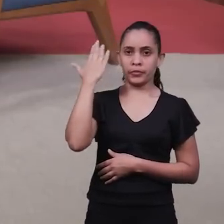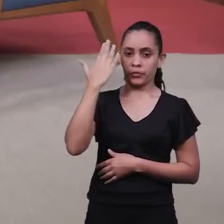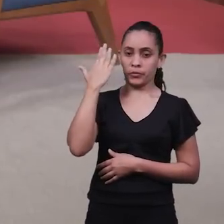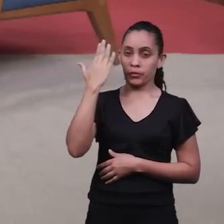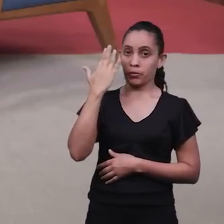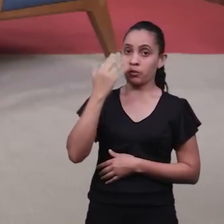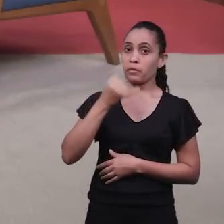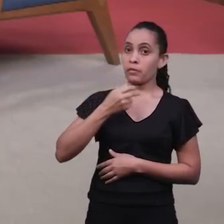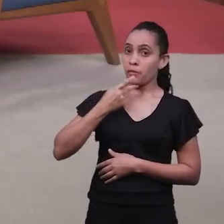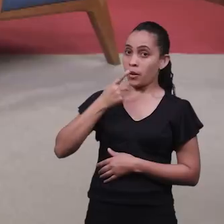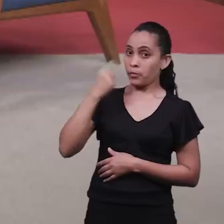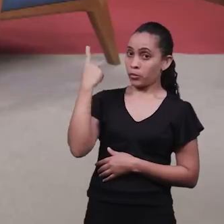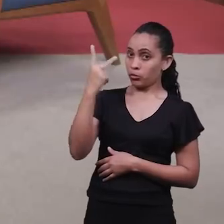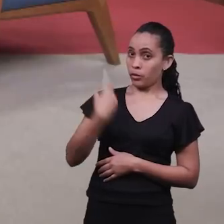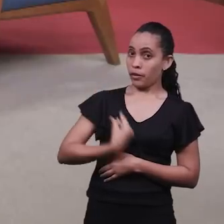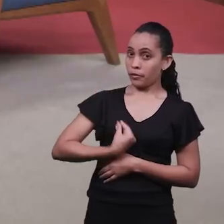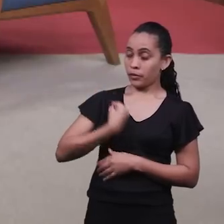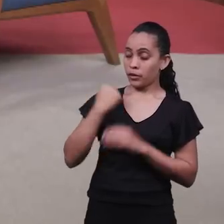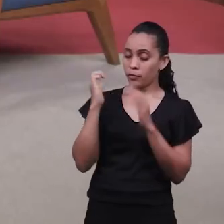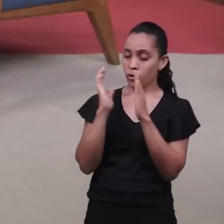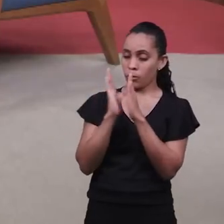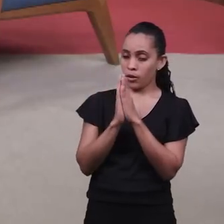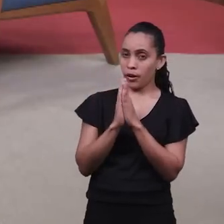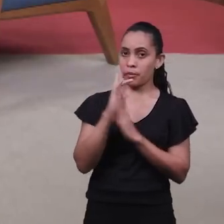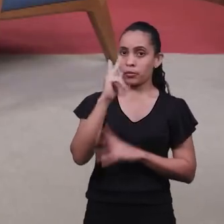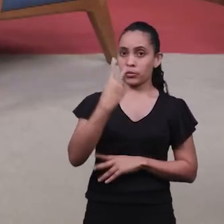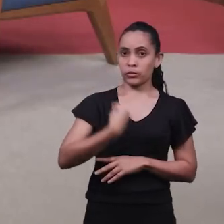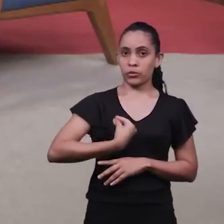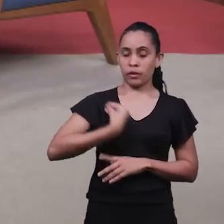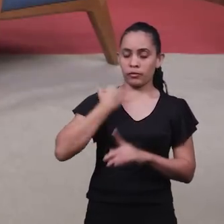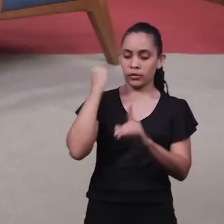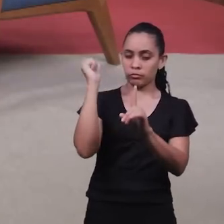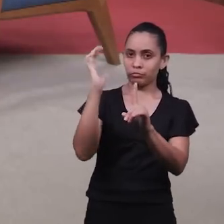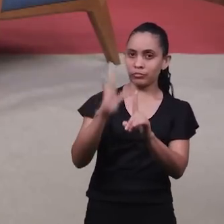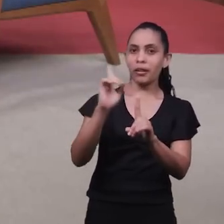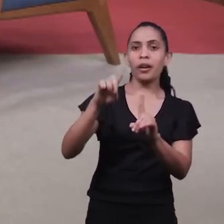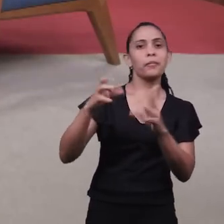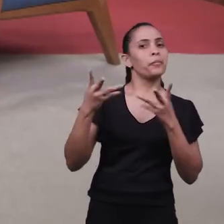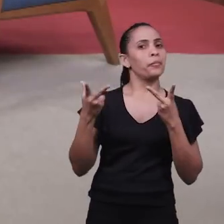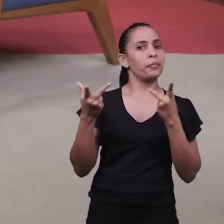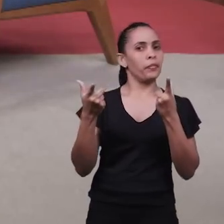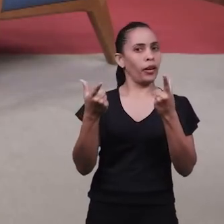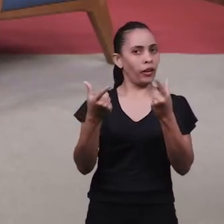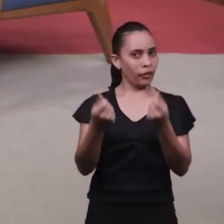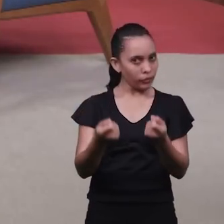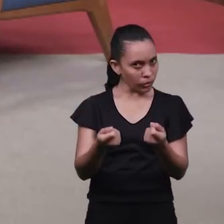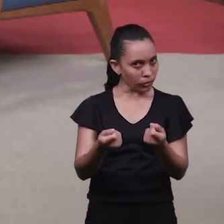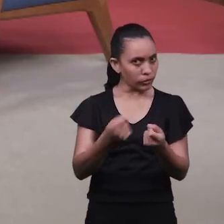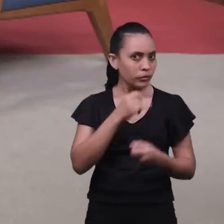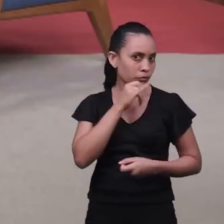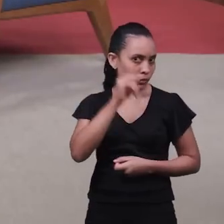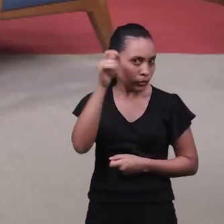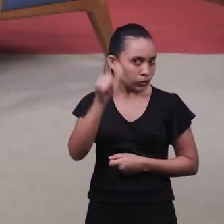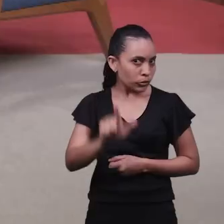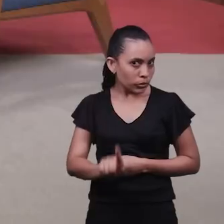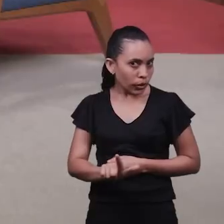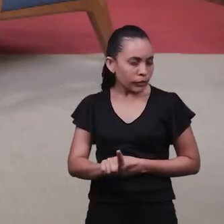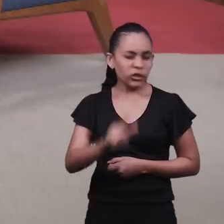parte do Senhor para a sua vida e vai orar por você. Isso é maravilhoso. E eu vou repetir, tá? Tudo